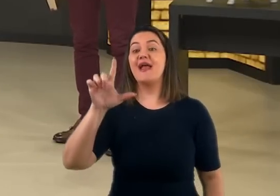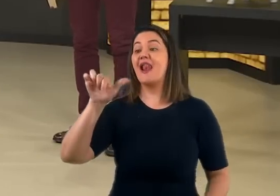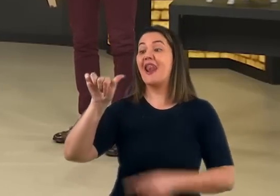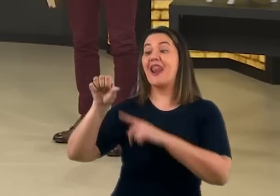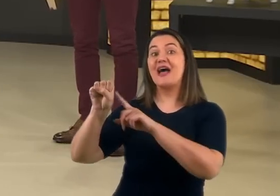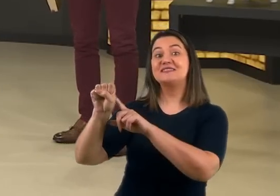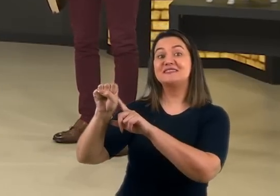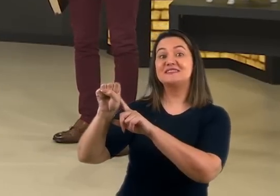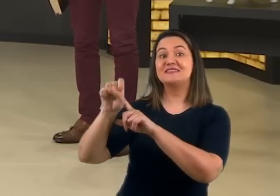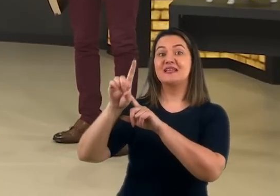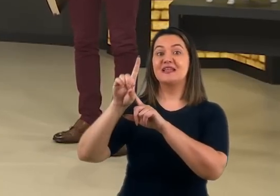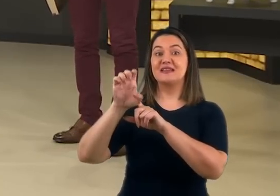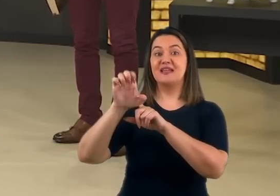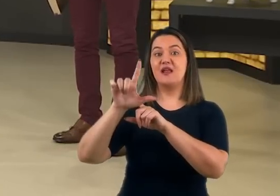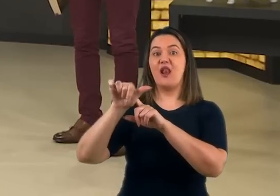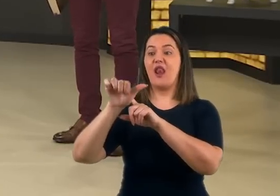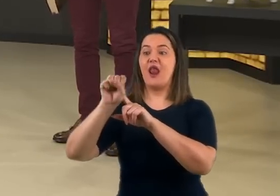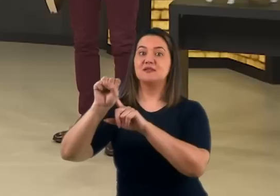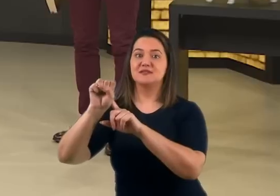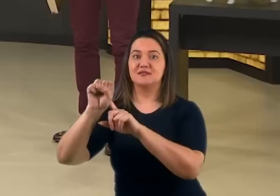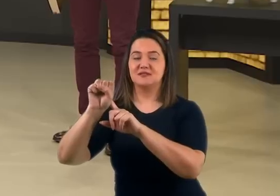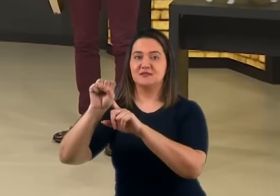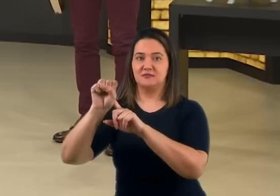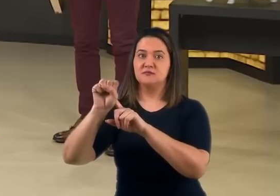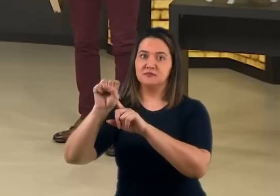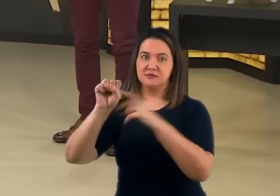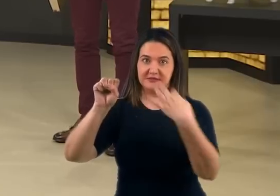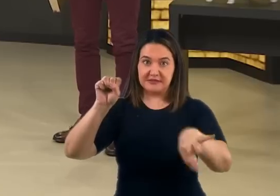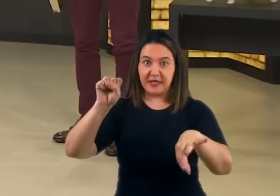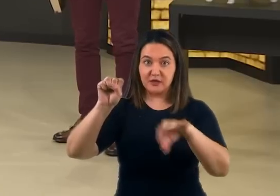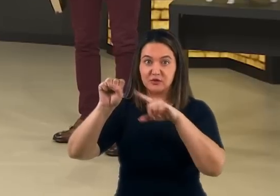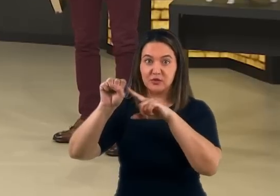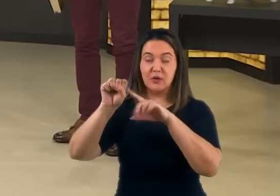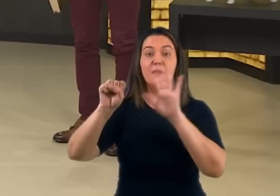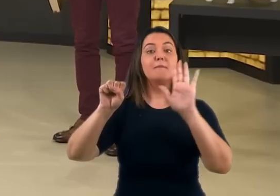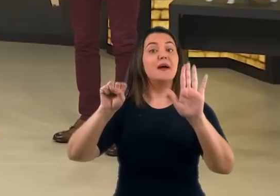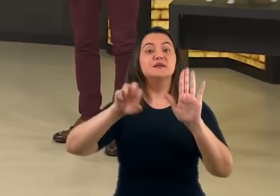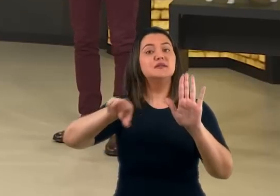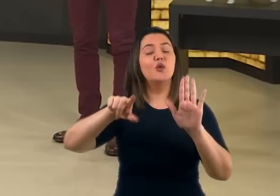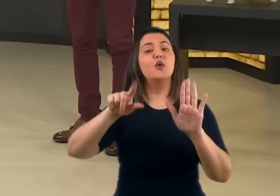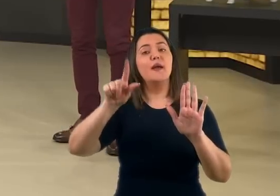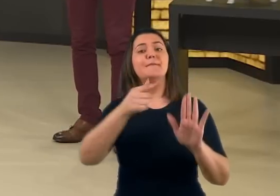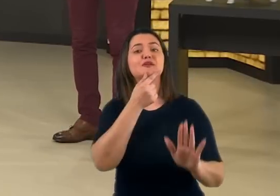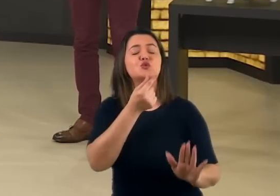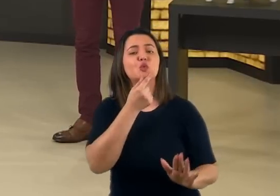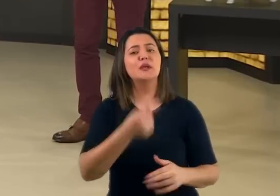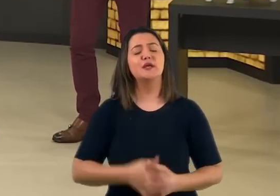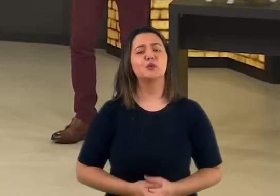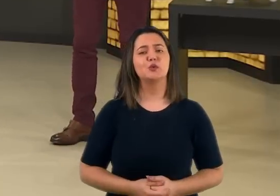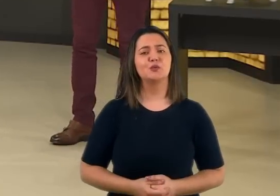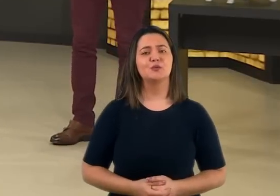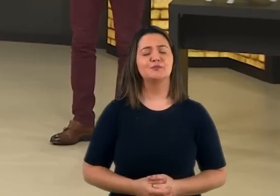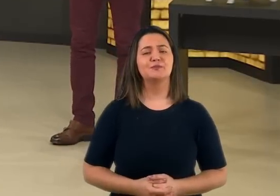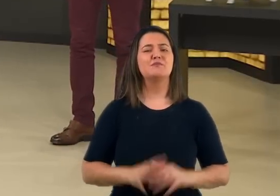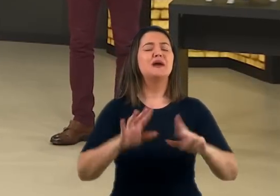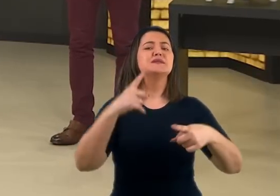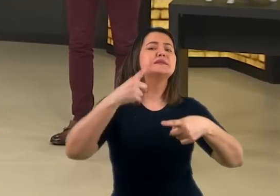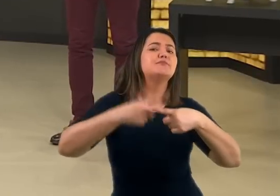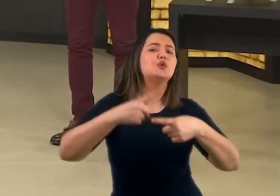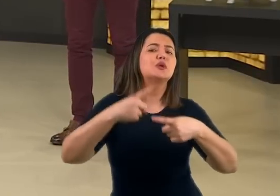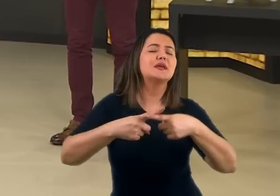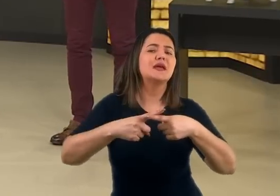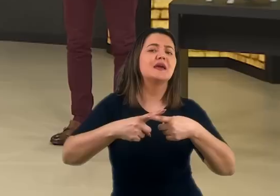das pontas e das ventanias, que são palavras femininas no original bíblico. A bem da verdade, este